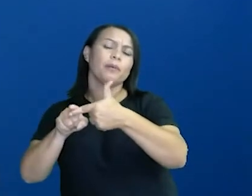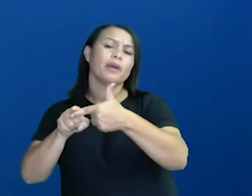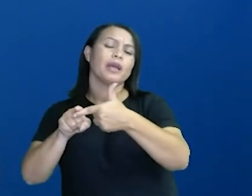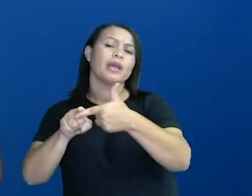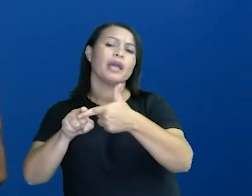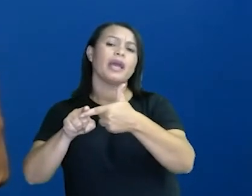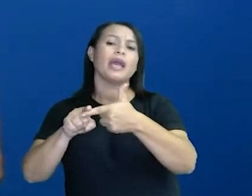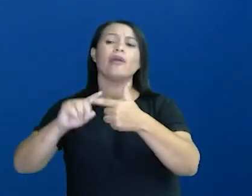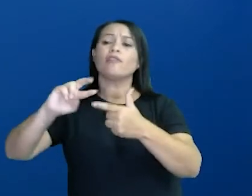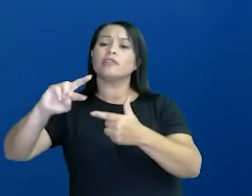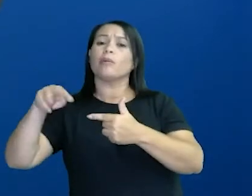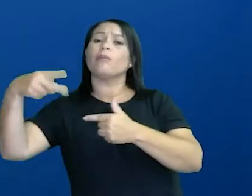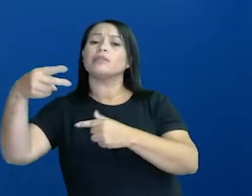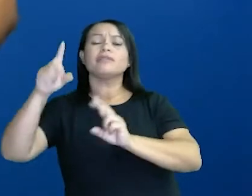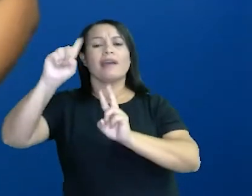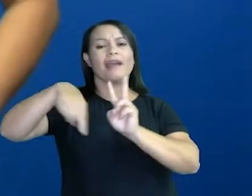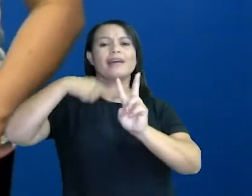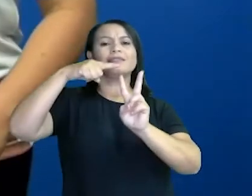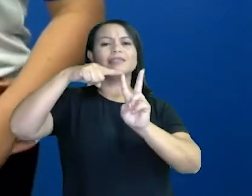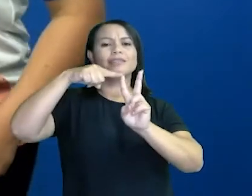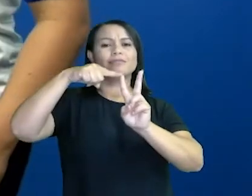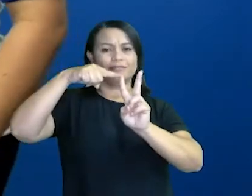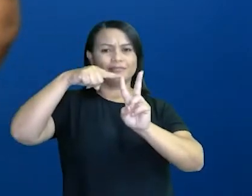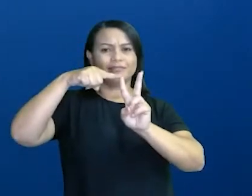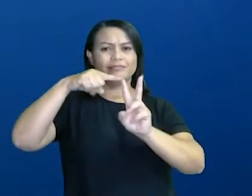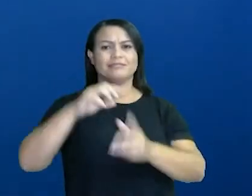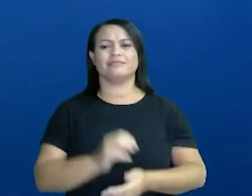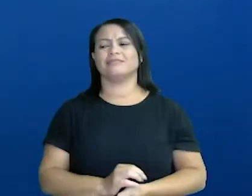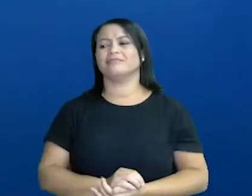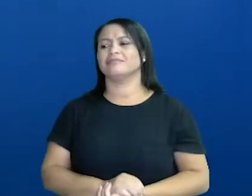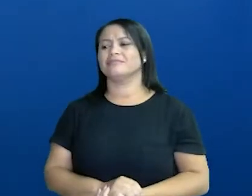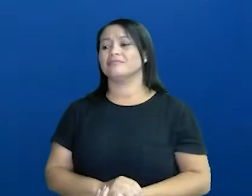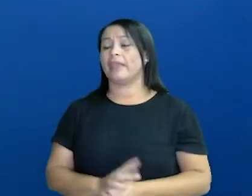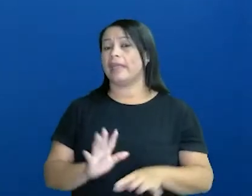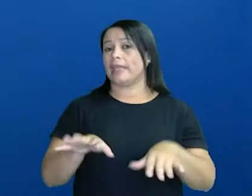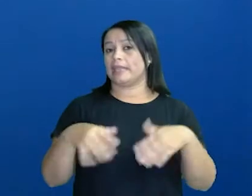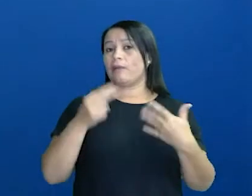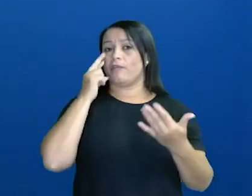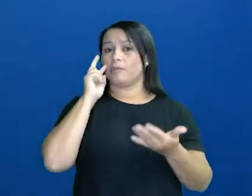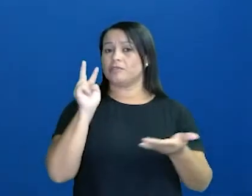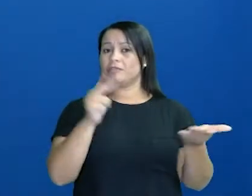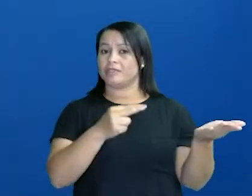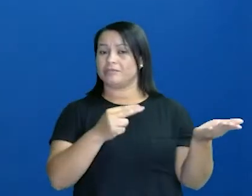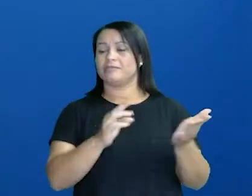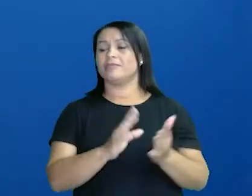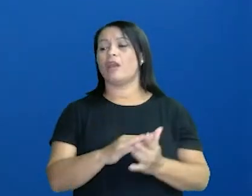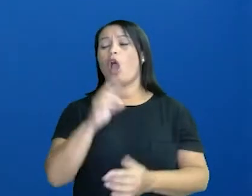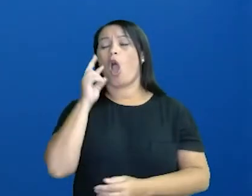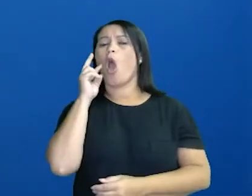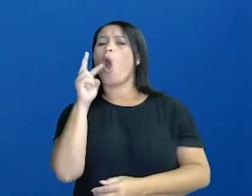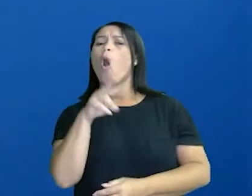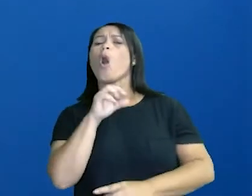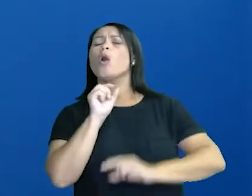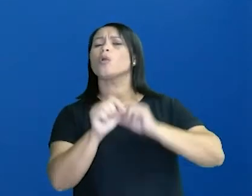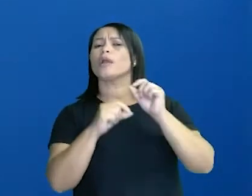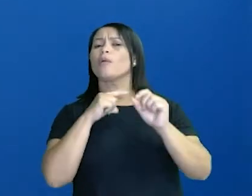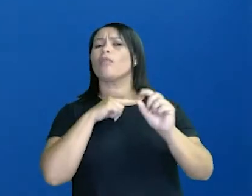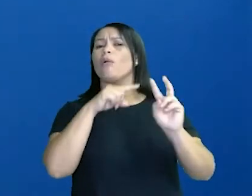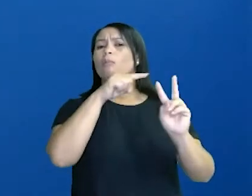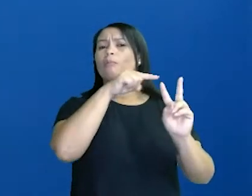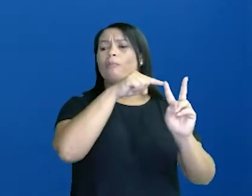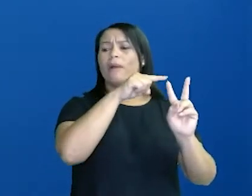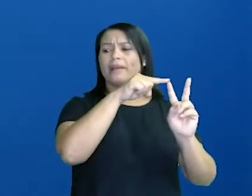e o inverso da potenciação e radiciação bom Então olha aqui gente então eu tenho aqui uma